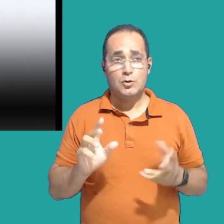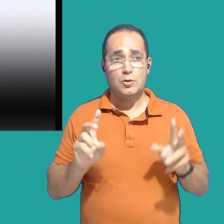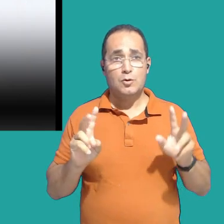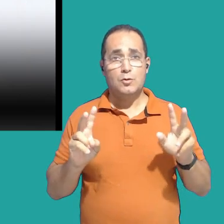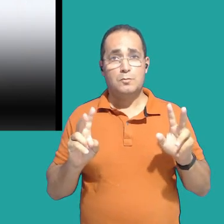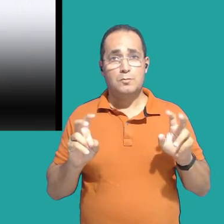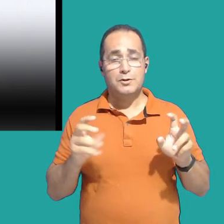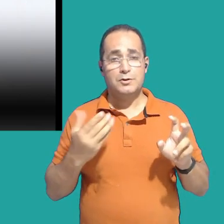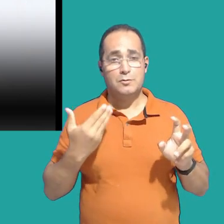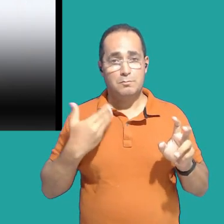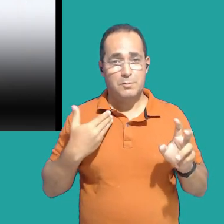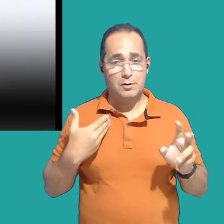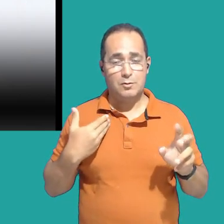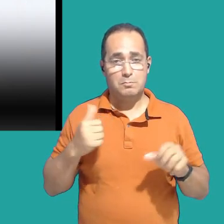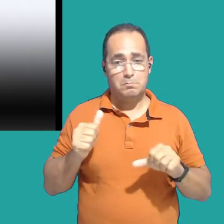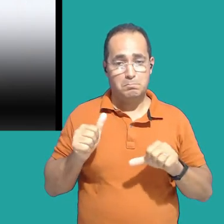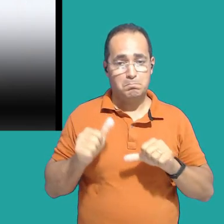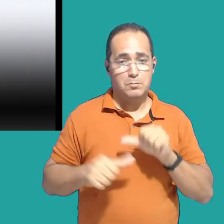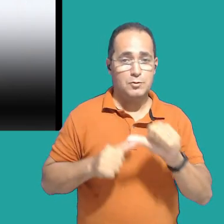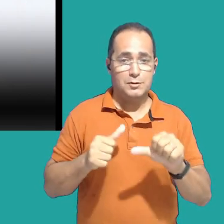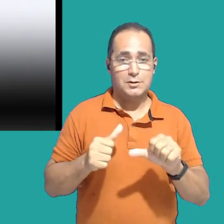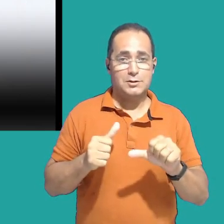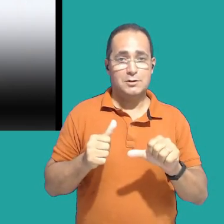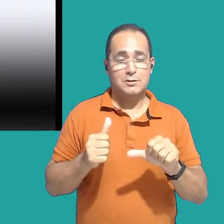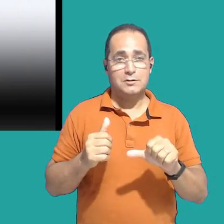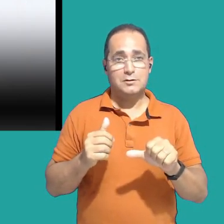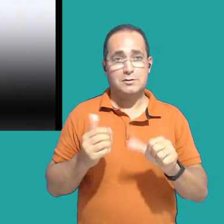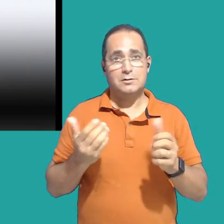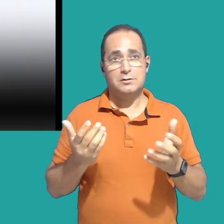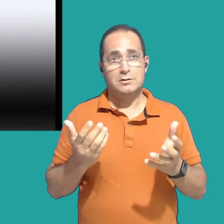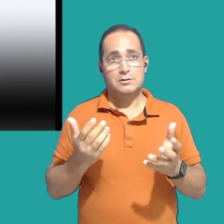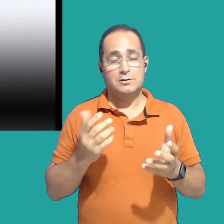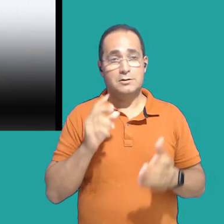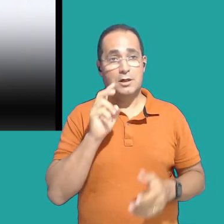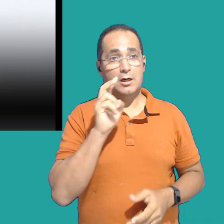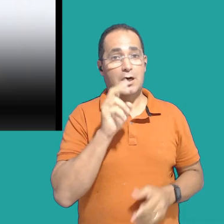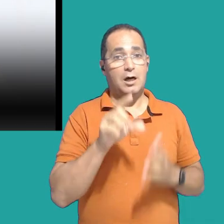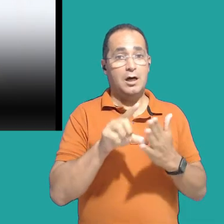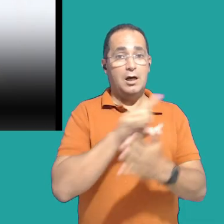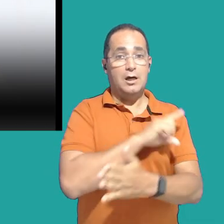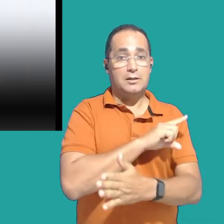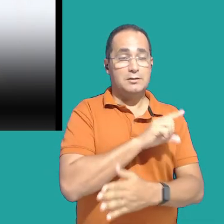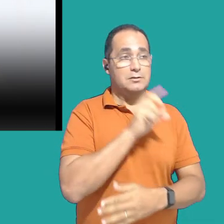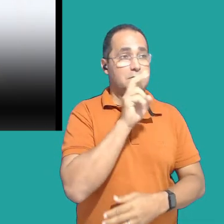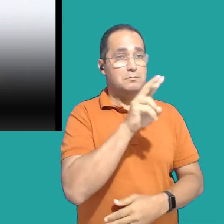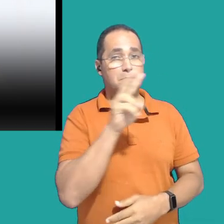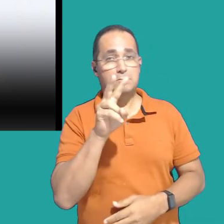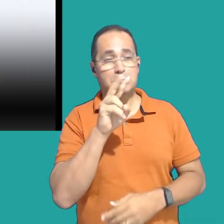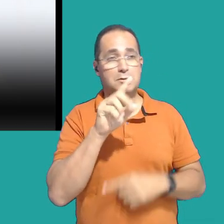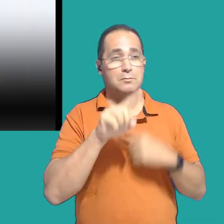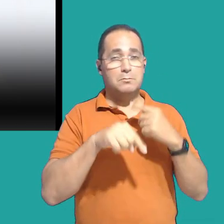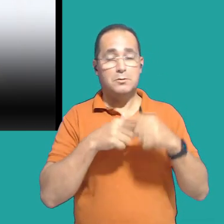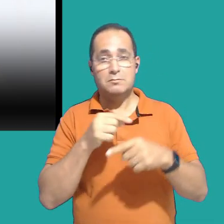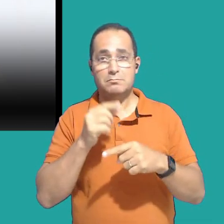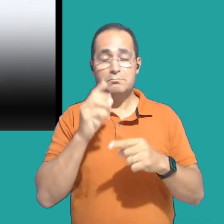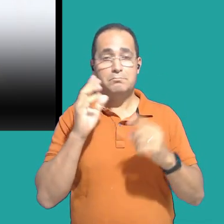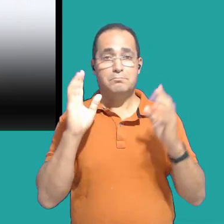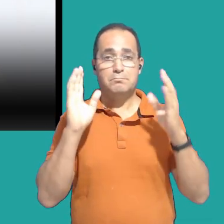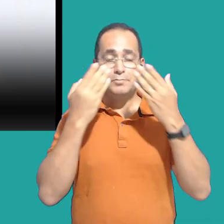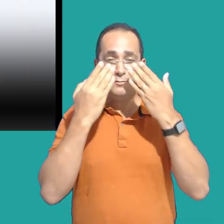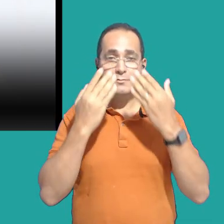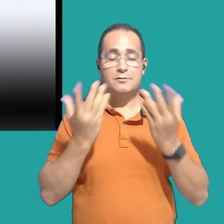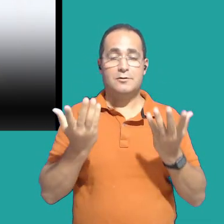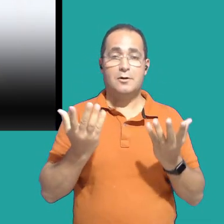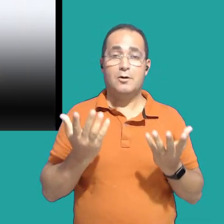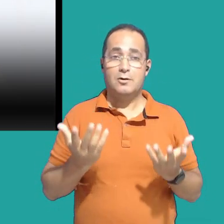sobre o processo, o meu processo, essa transição de enxergar e não enxergar.